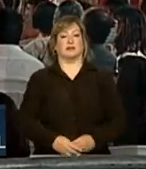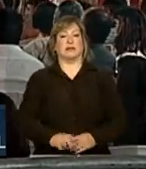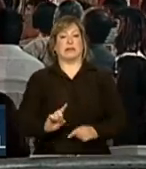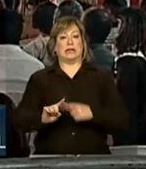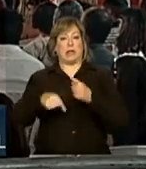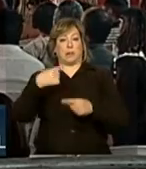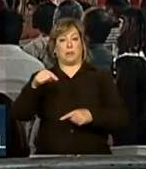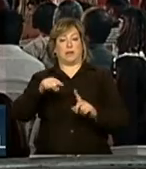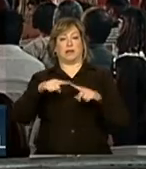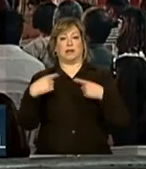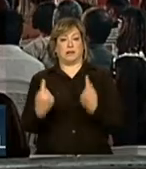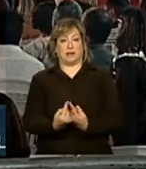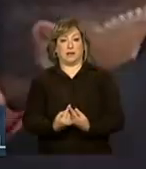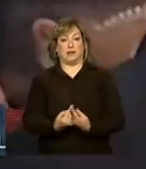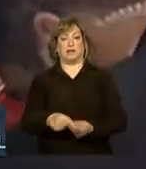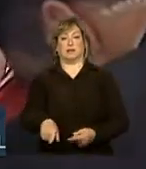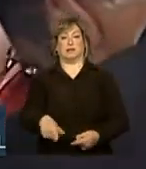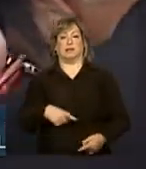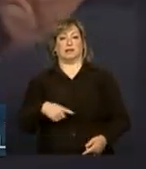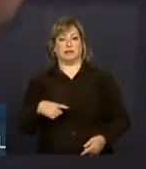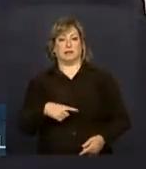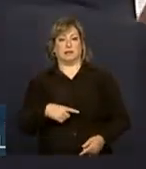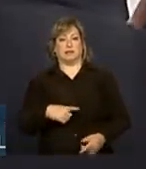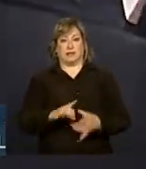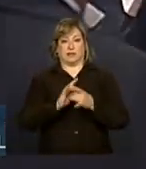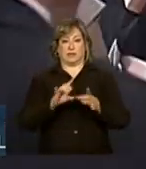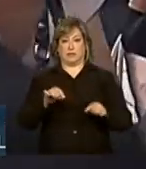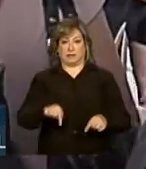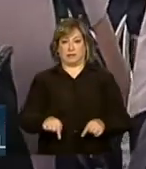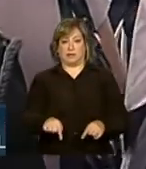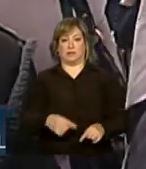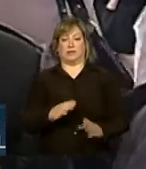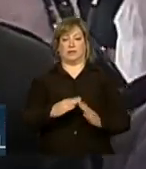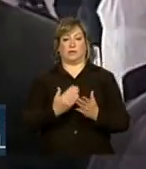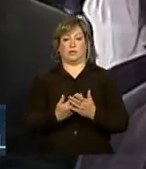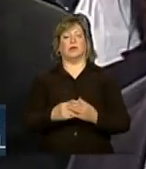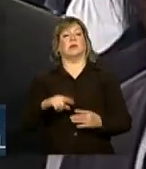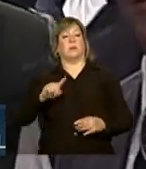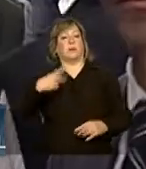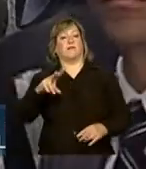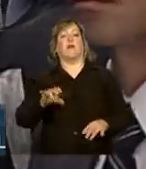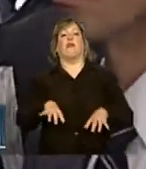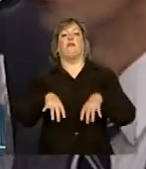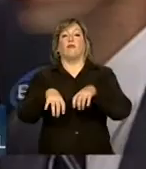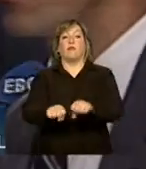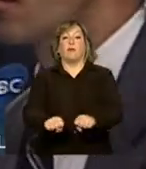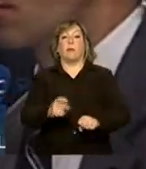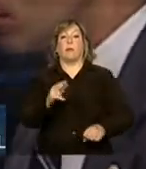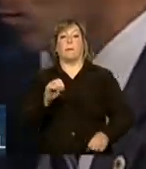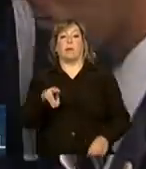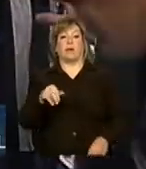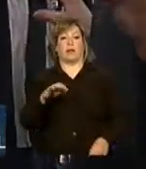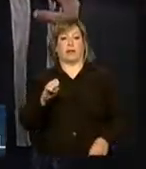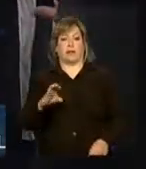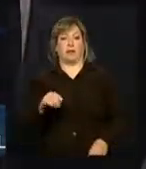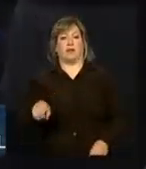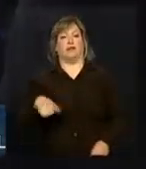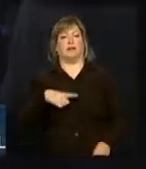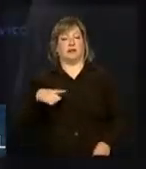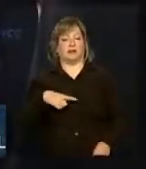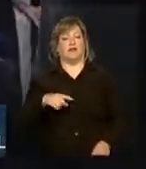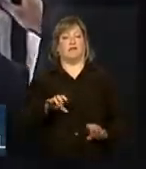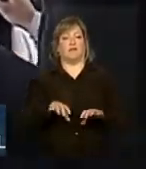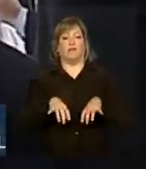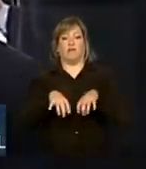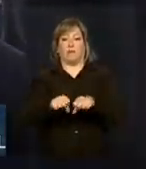depois da cerimônia de inauguração dessa unidade, da formatura de alunos do Pronatec, o Programa Nacional de